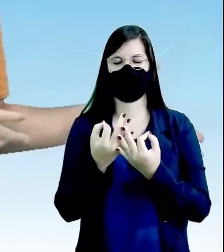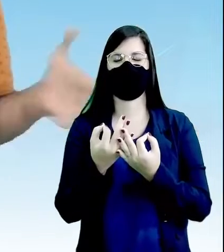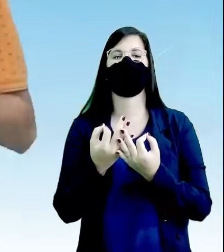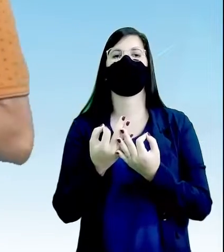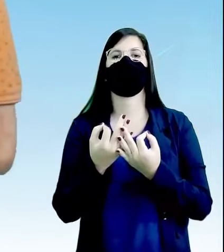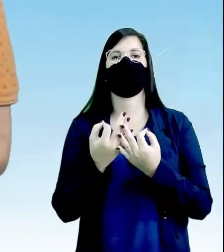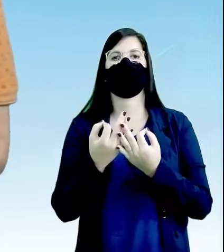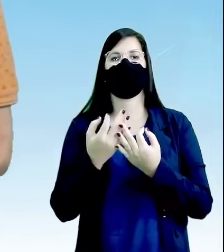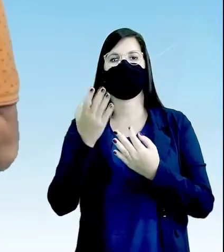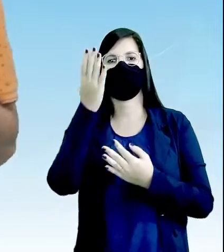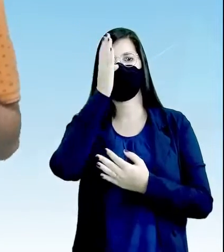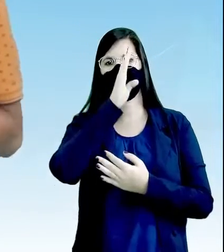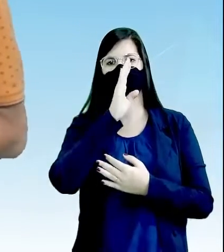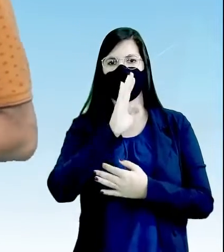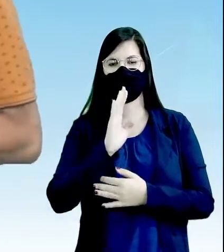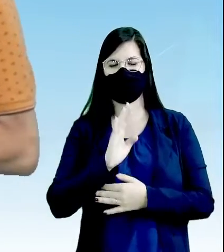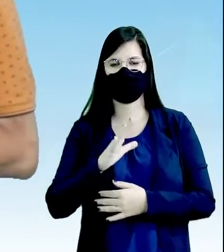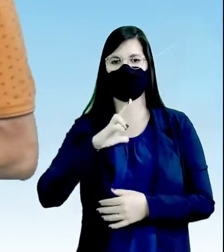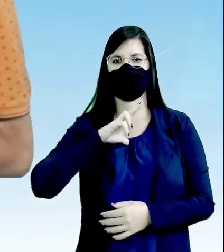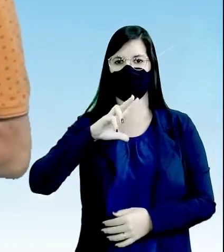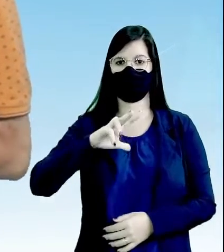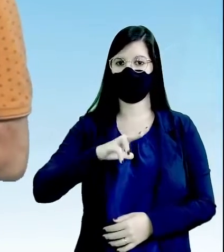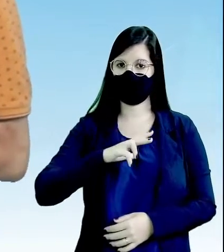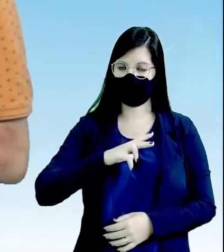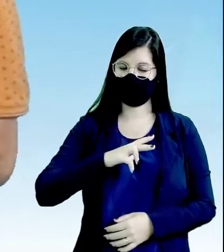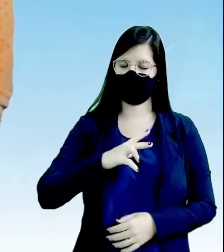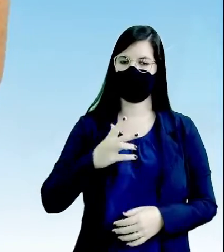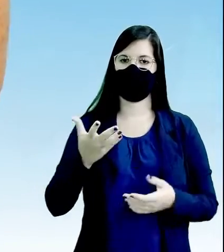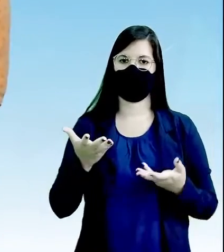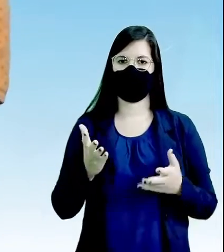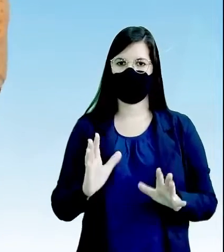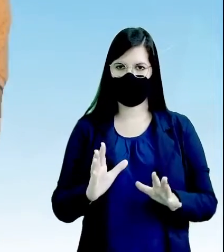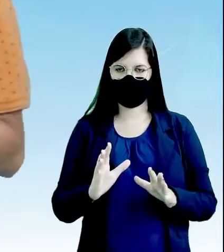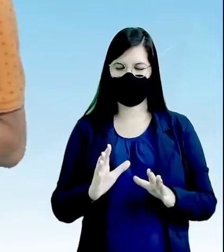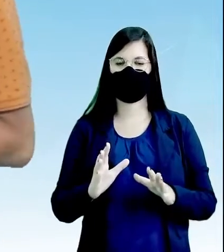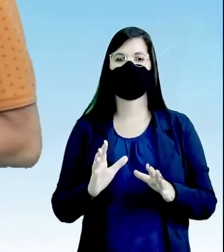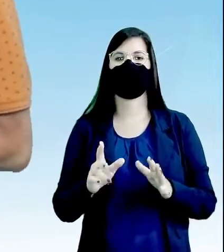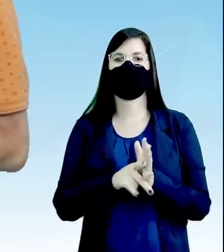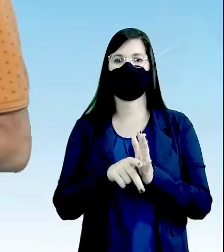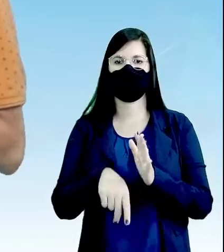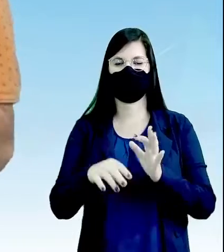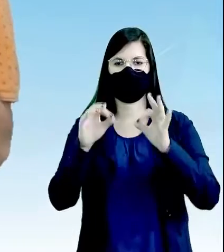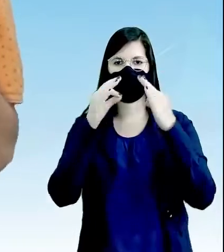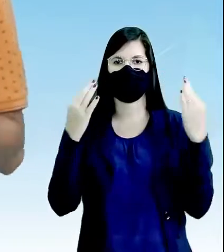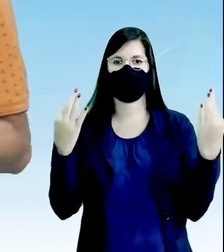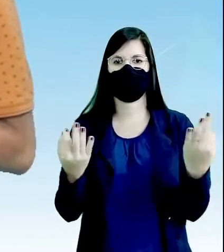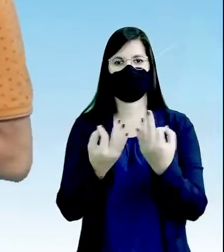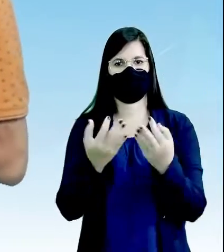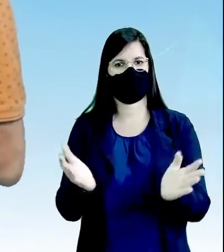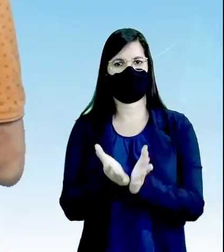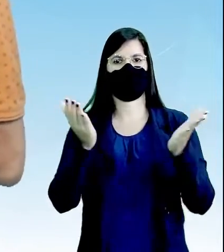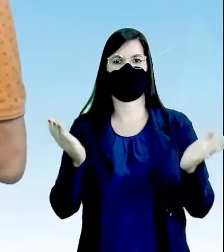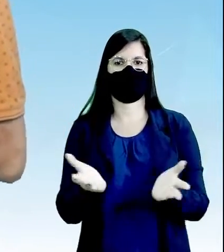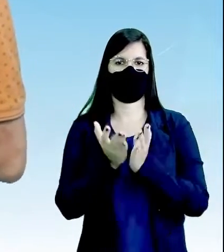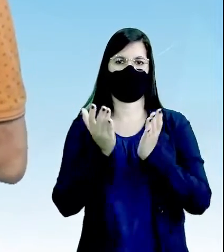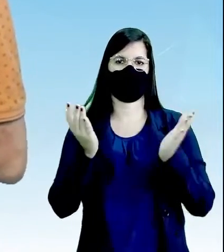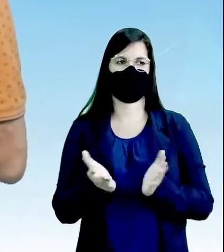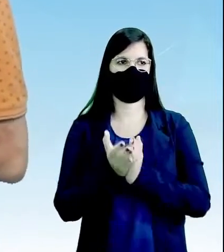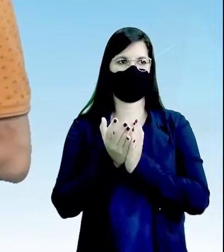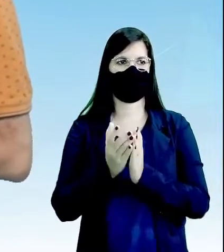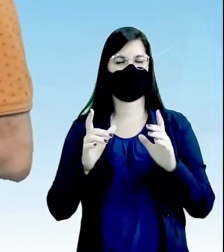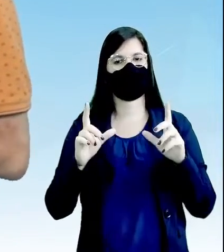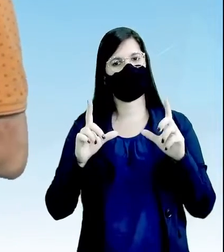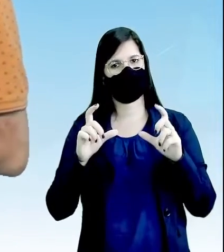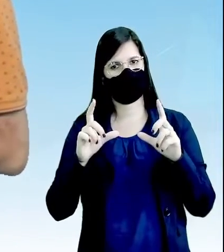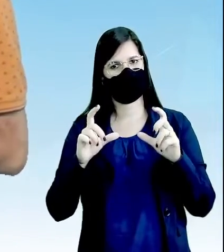de brasileiro com português que ele nasceu. E outra, ele era de família pobre. E essa foto aqui, ela